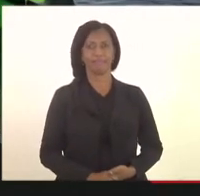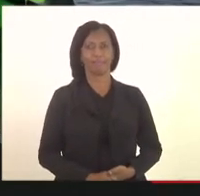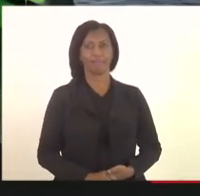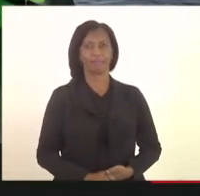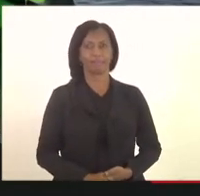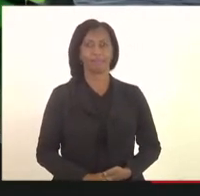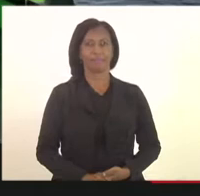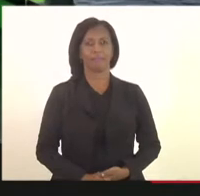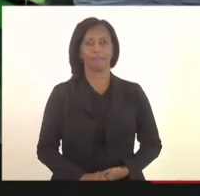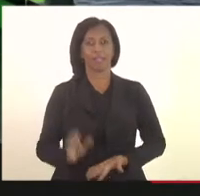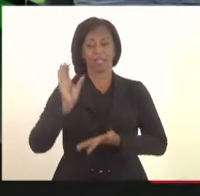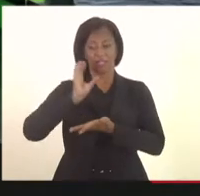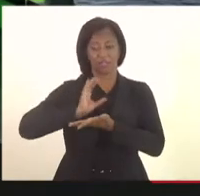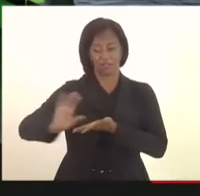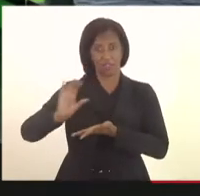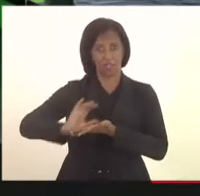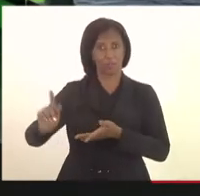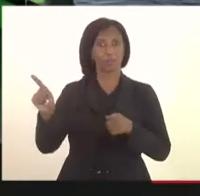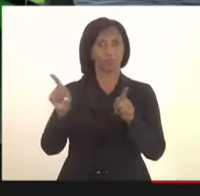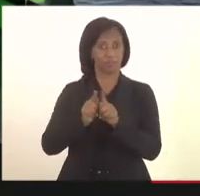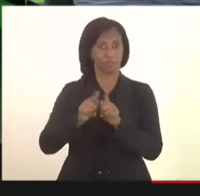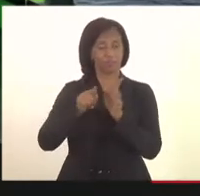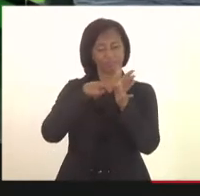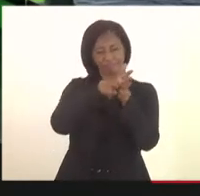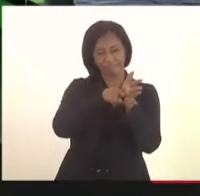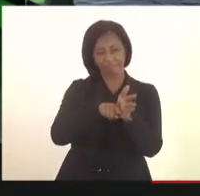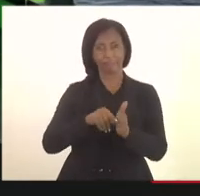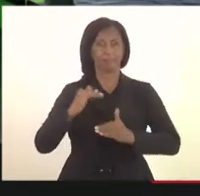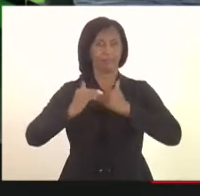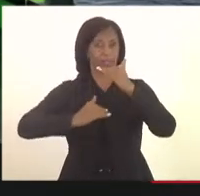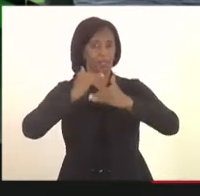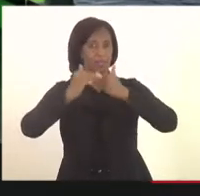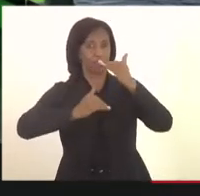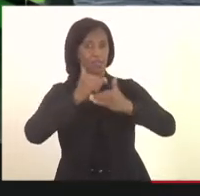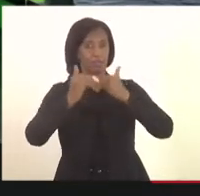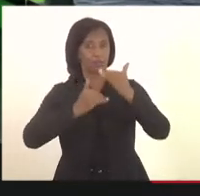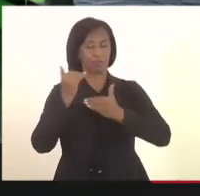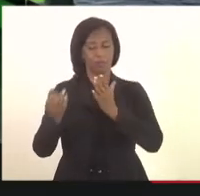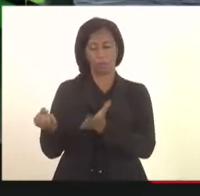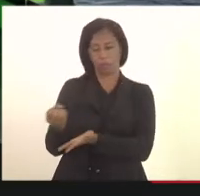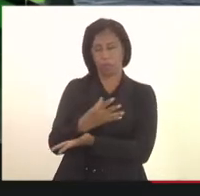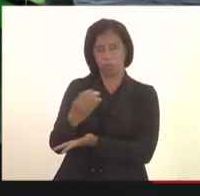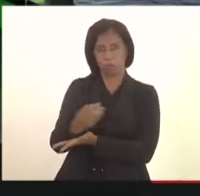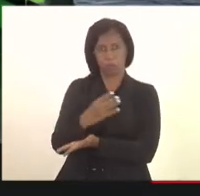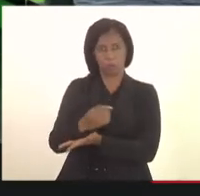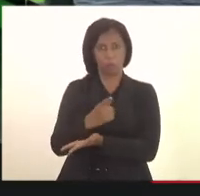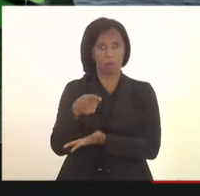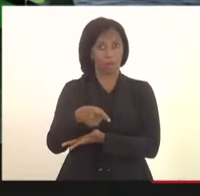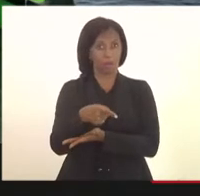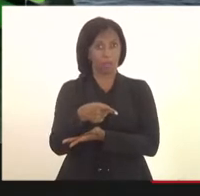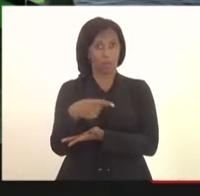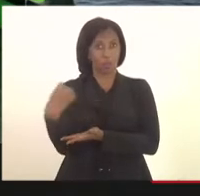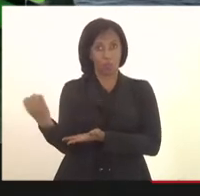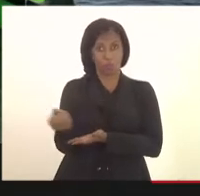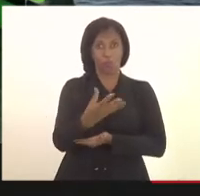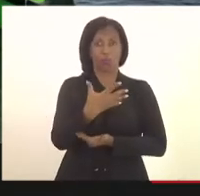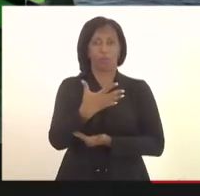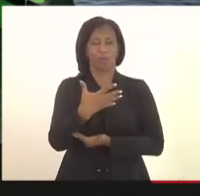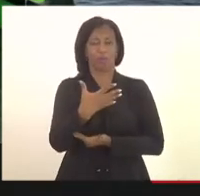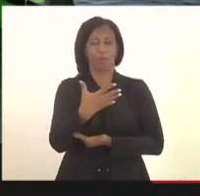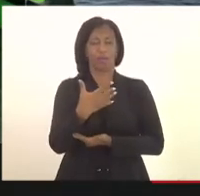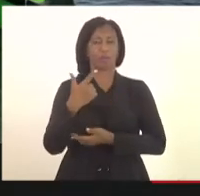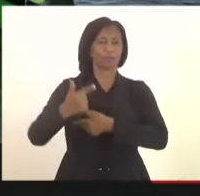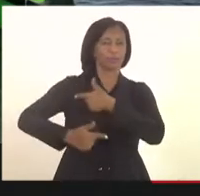Investimos também em pesquisa, desenvolvimento e inovação. São projetos que fomentam a inovação das